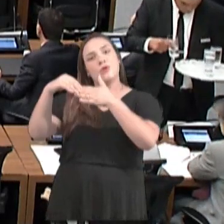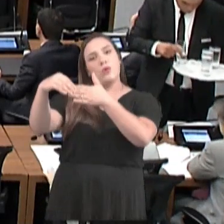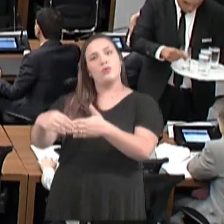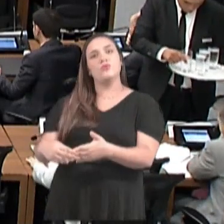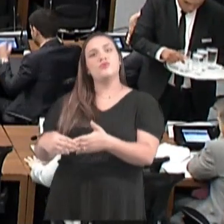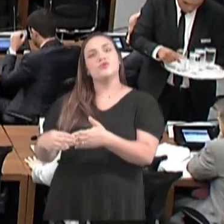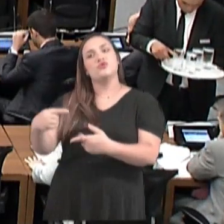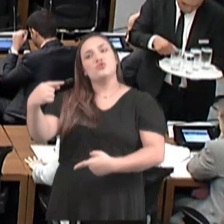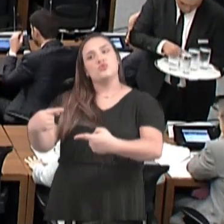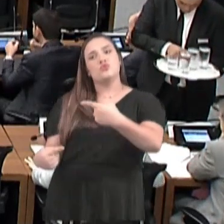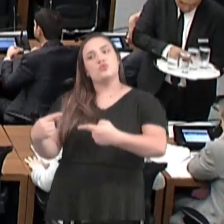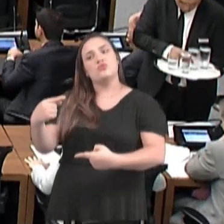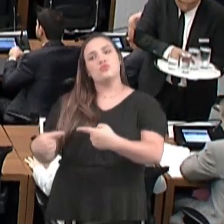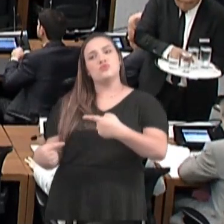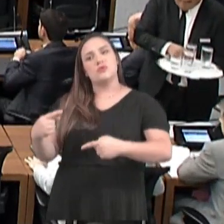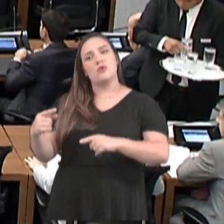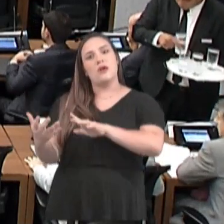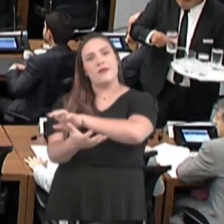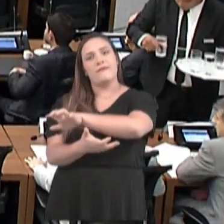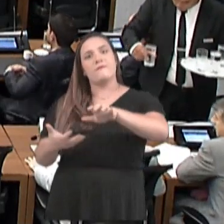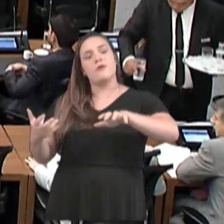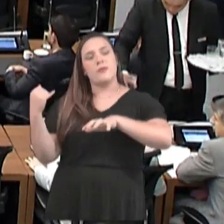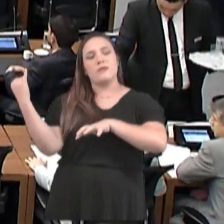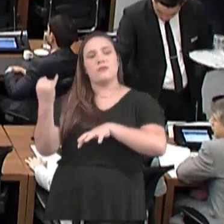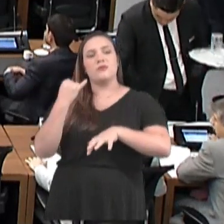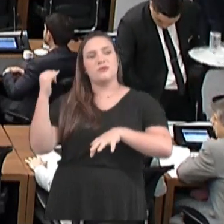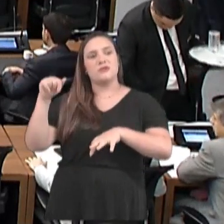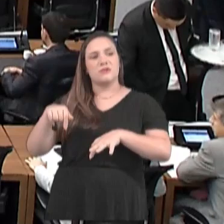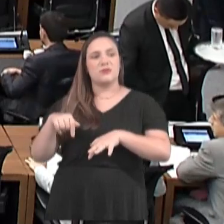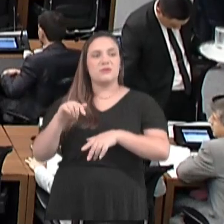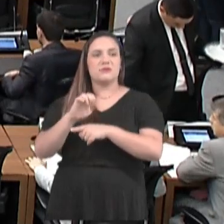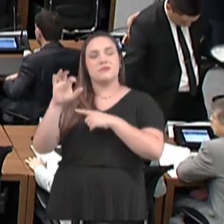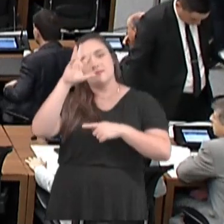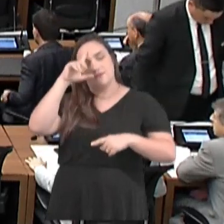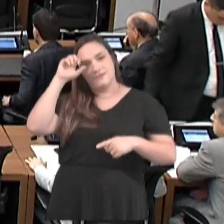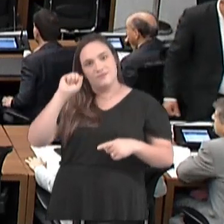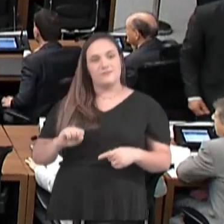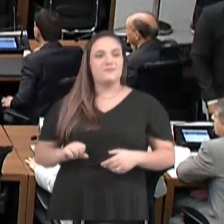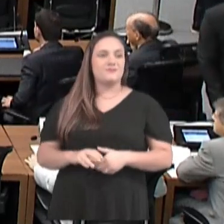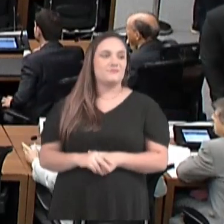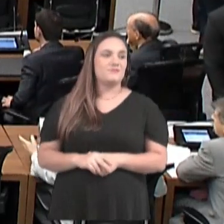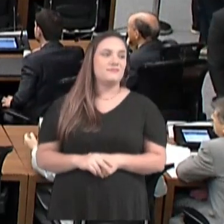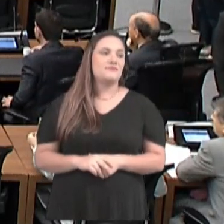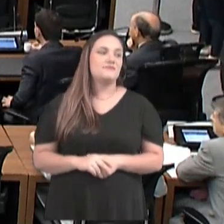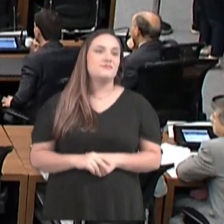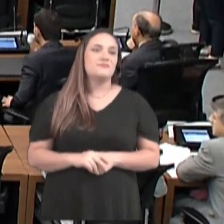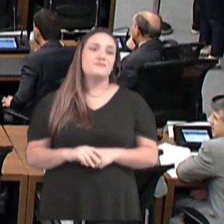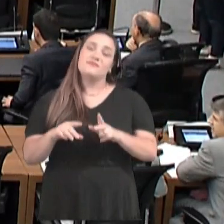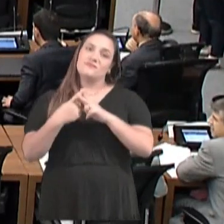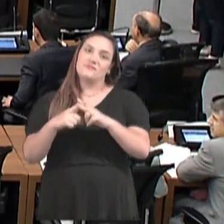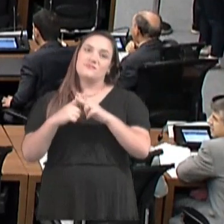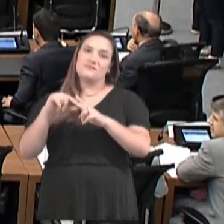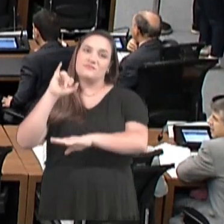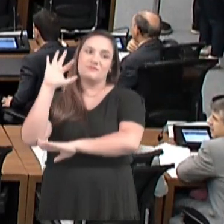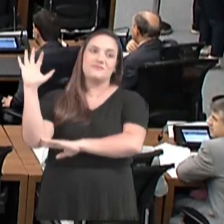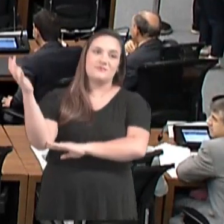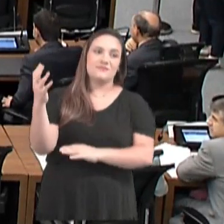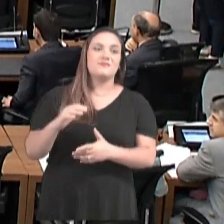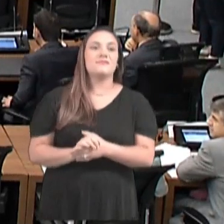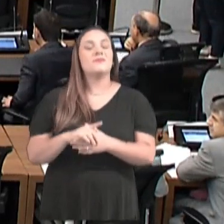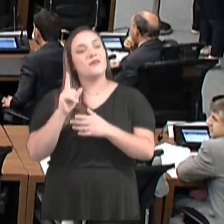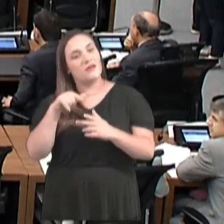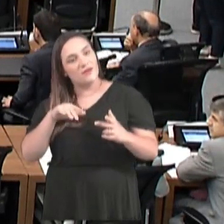mais importantes de reforma do Estado do Mato Grosso do Sul em momento difícil de ajuste fiscal, teve coragem de fazer